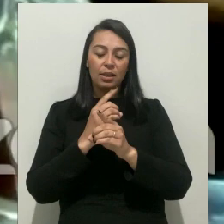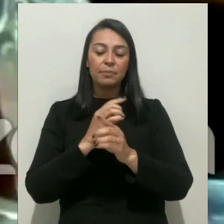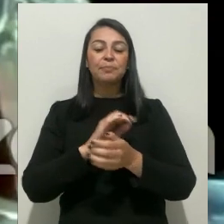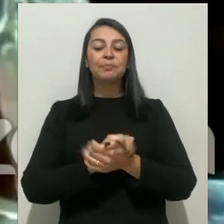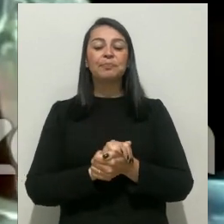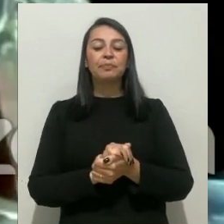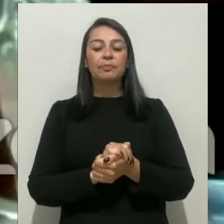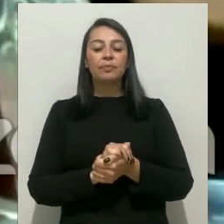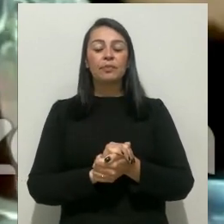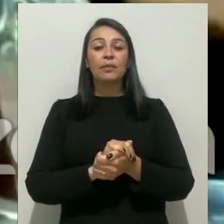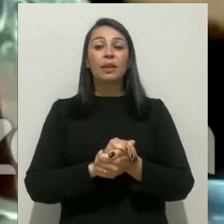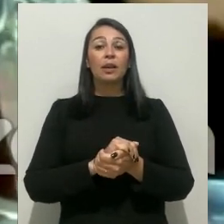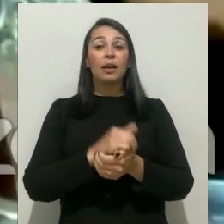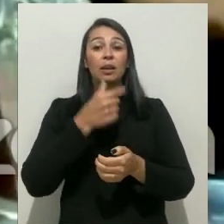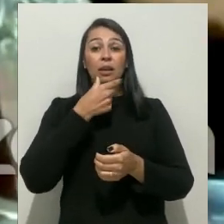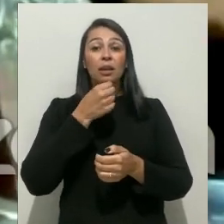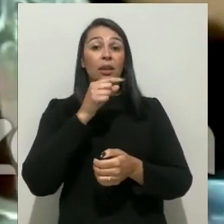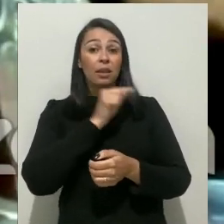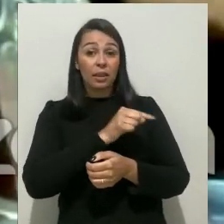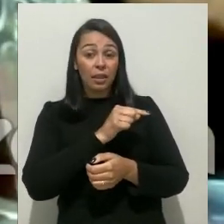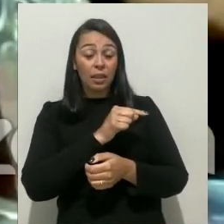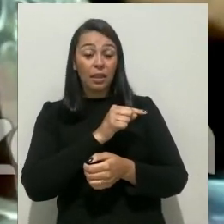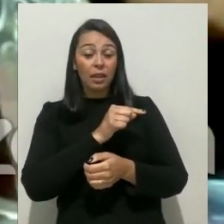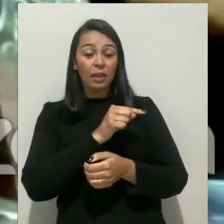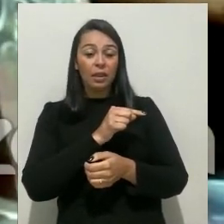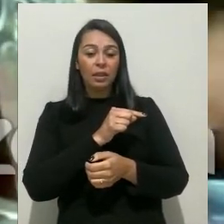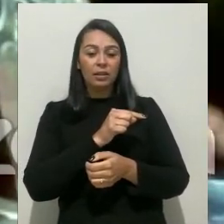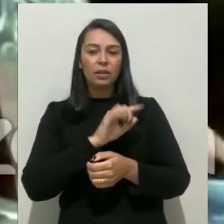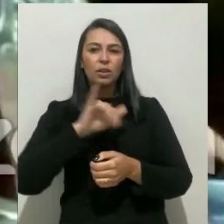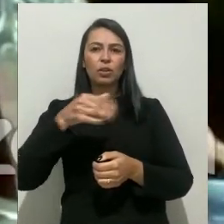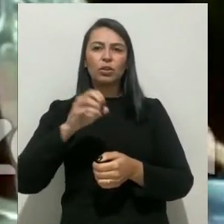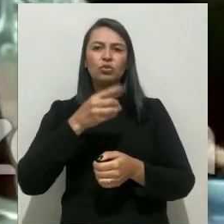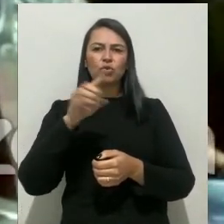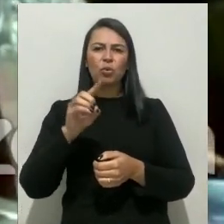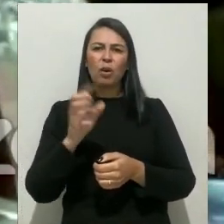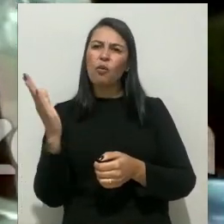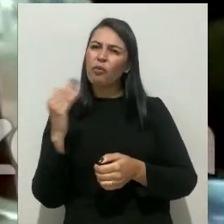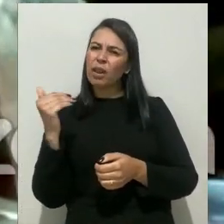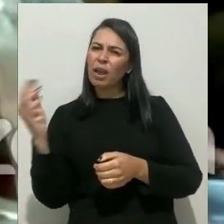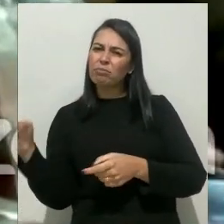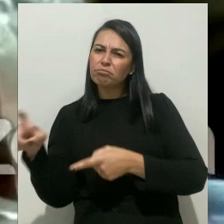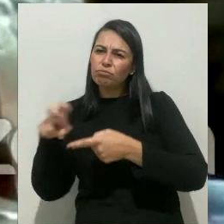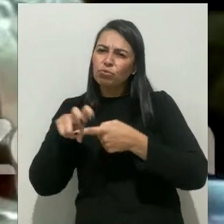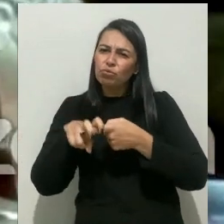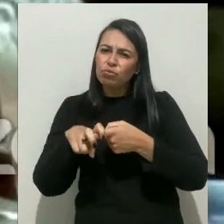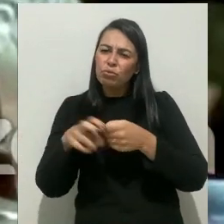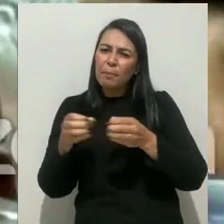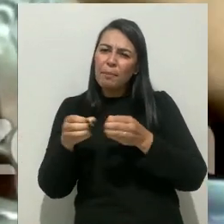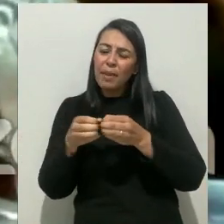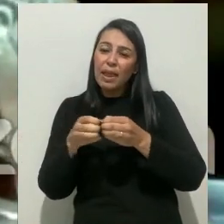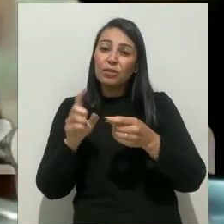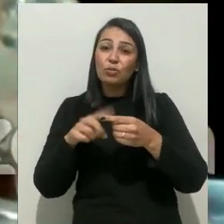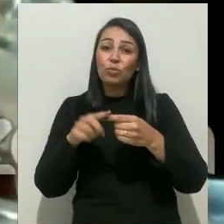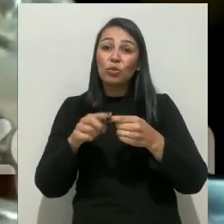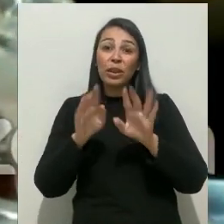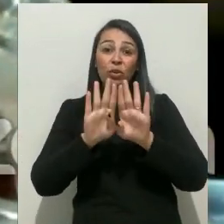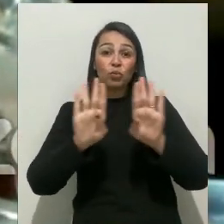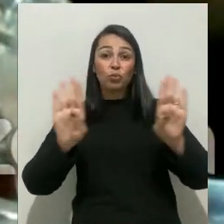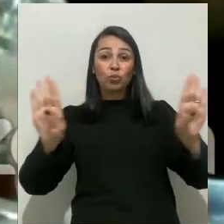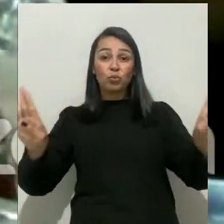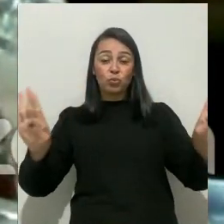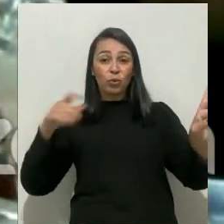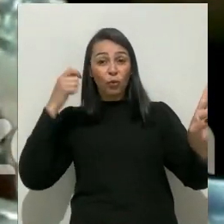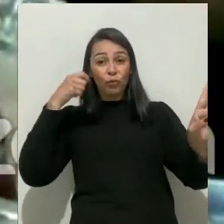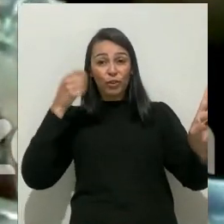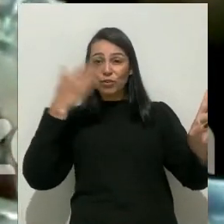e ele foi uma questão... João, chega um pouquinho mais para cá, que eu estou vendo que você não está aparecendo aqui no vídeo, que tem que